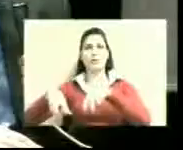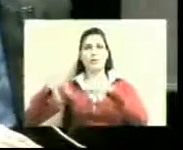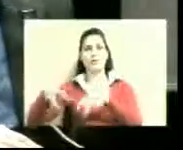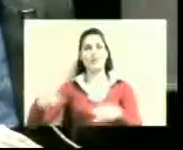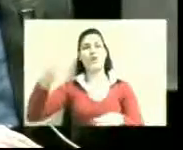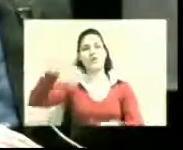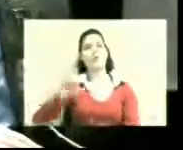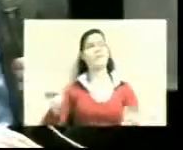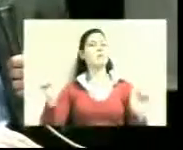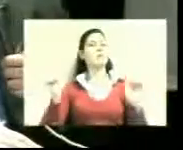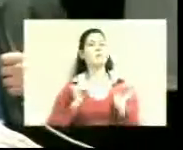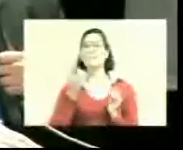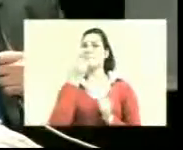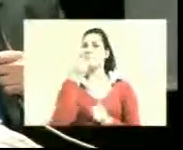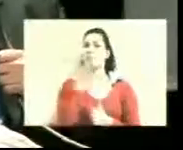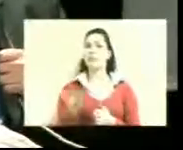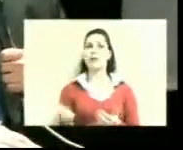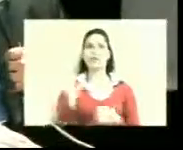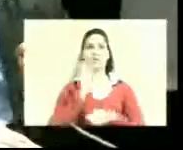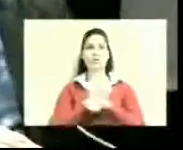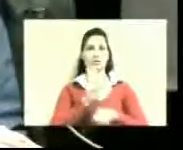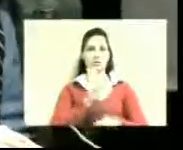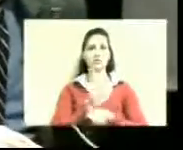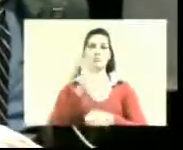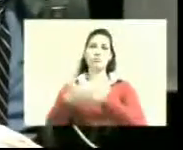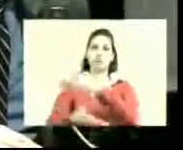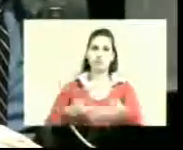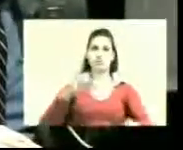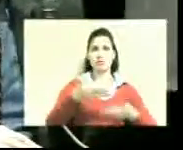vontade em participar, ajudar, colaborar e também